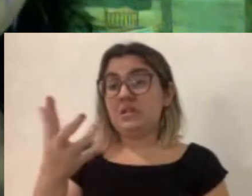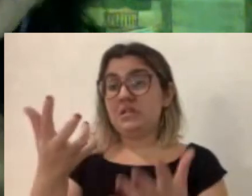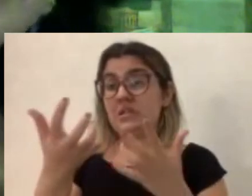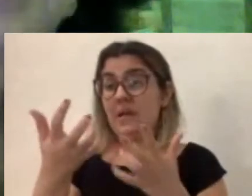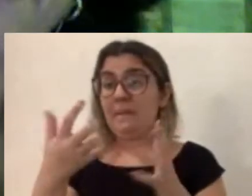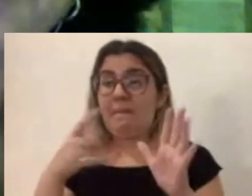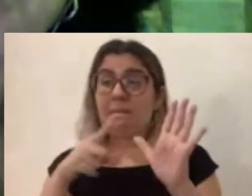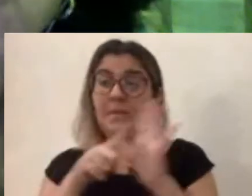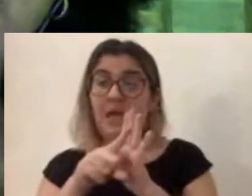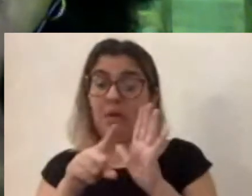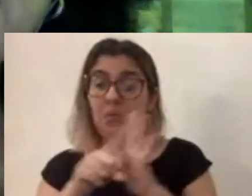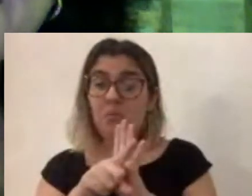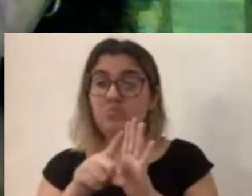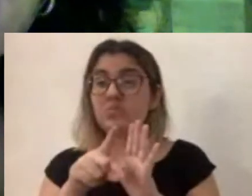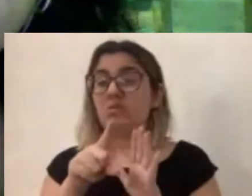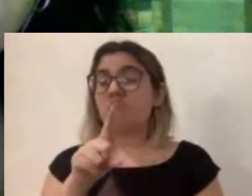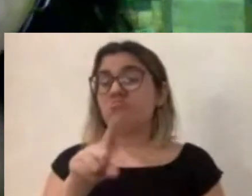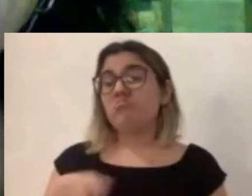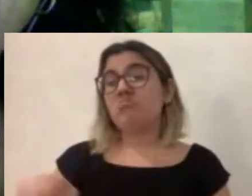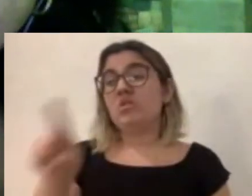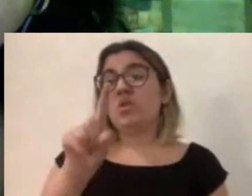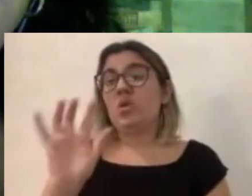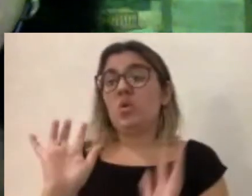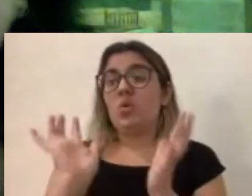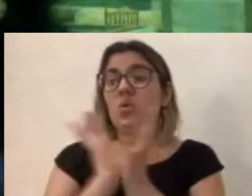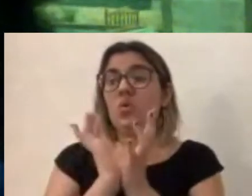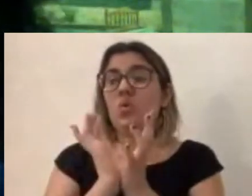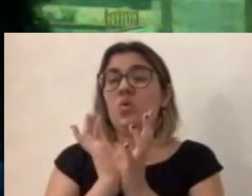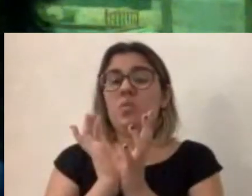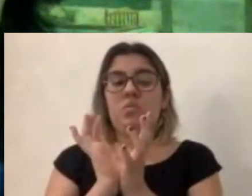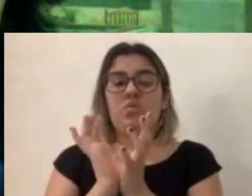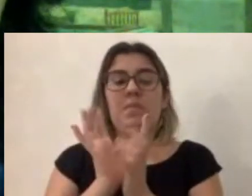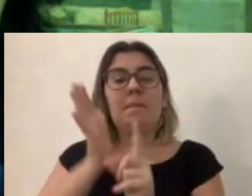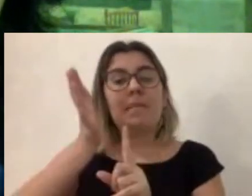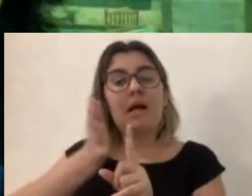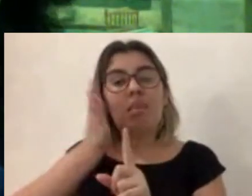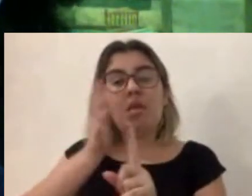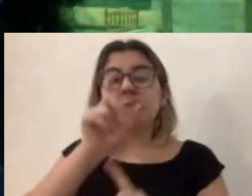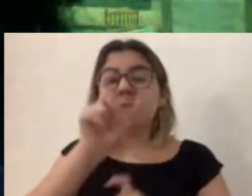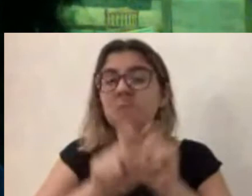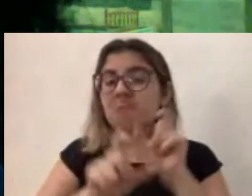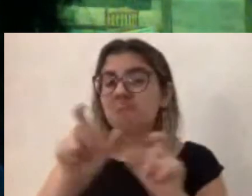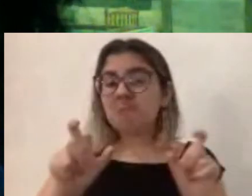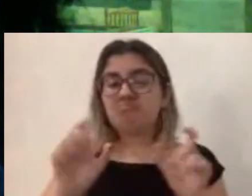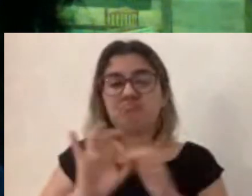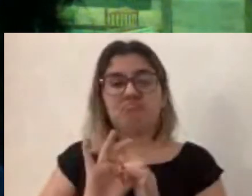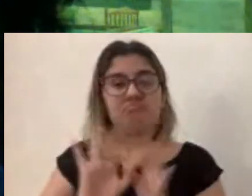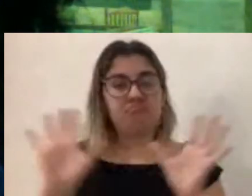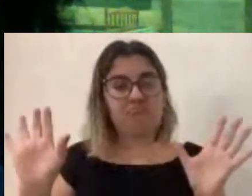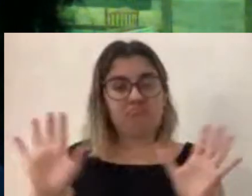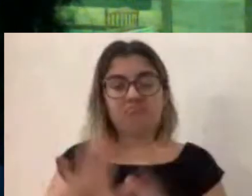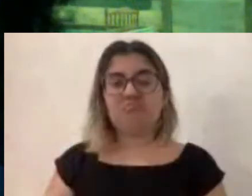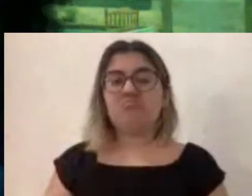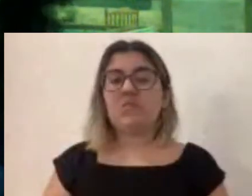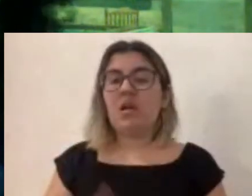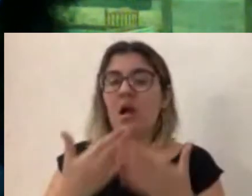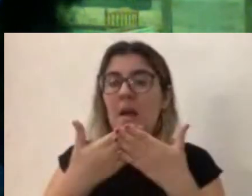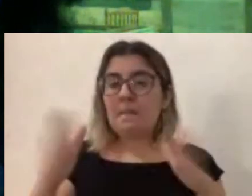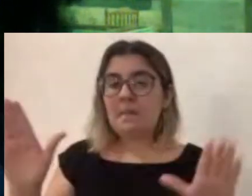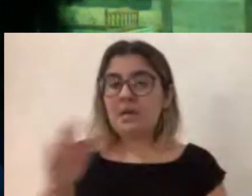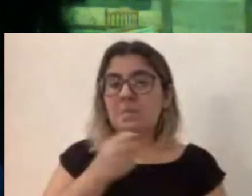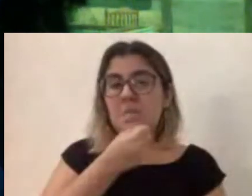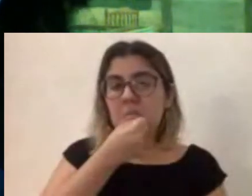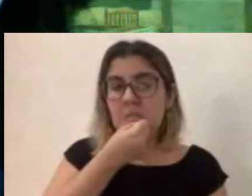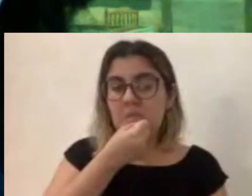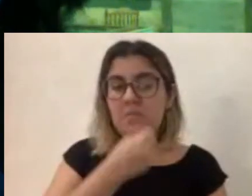Então, se alguém quiser fazer alguma colocação, fazer alguma pergunta para qualquer um dos palestrantes,